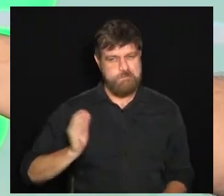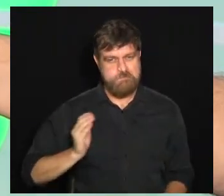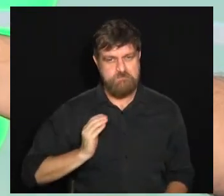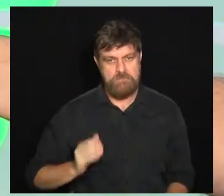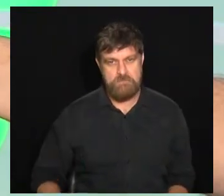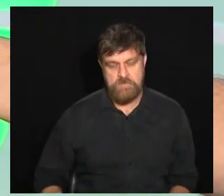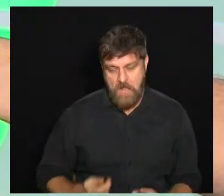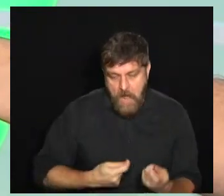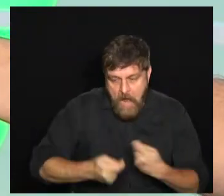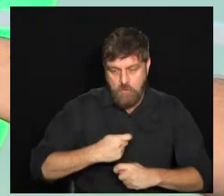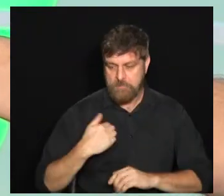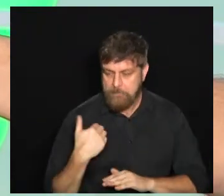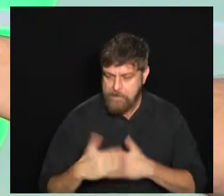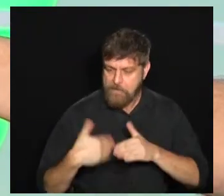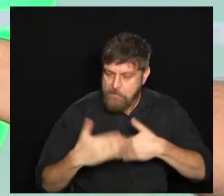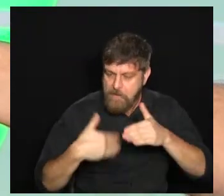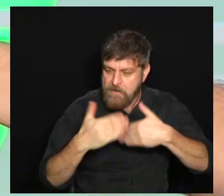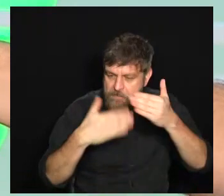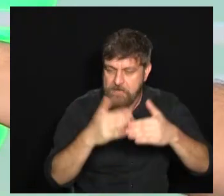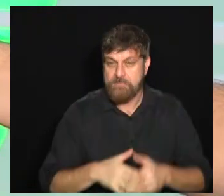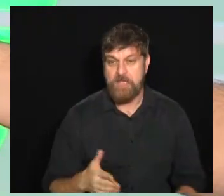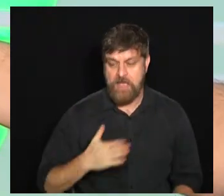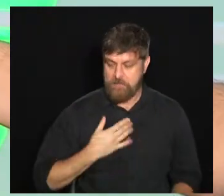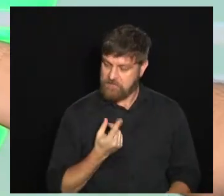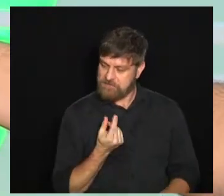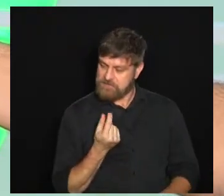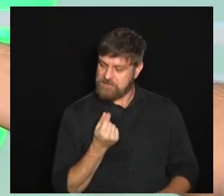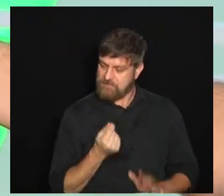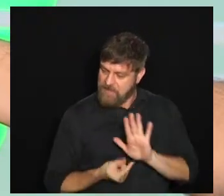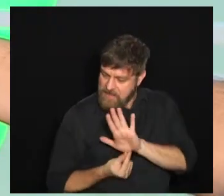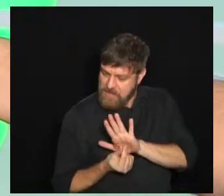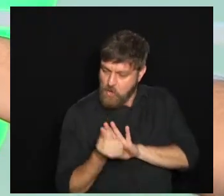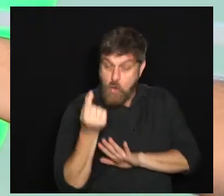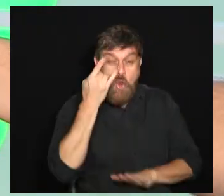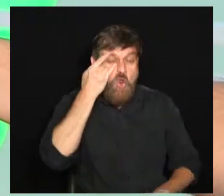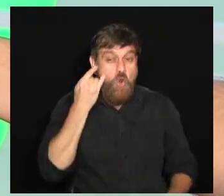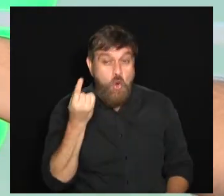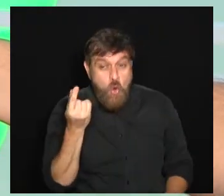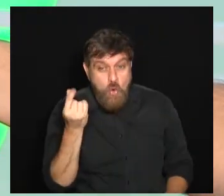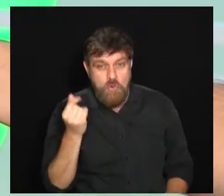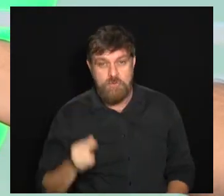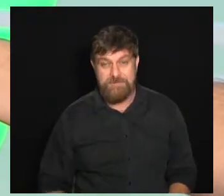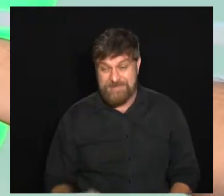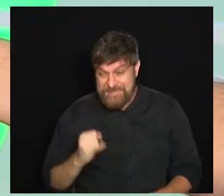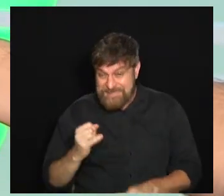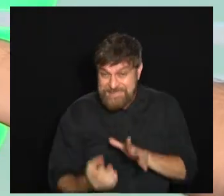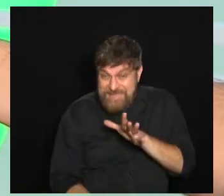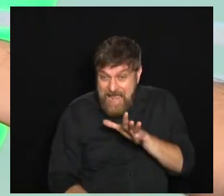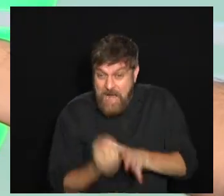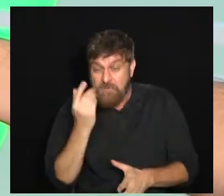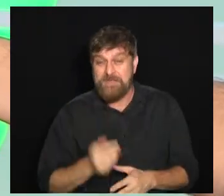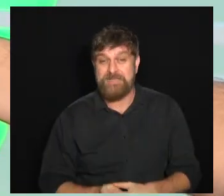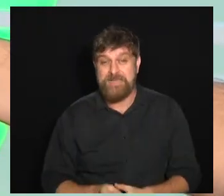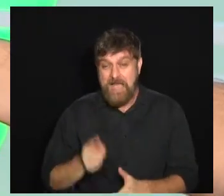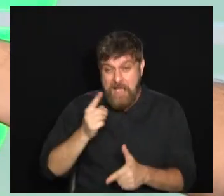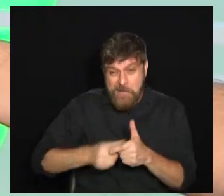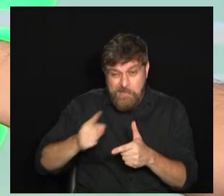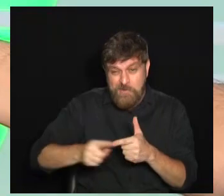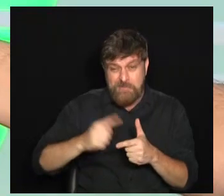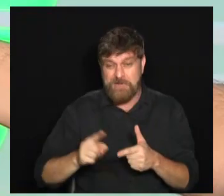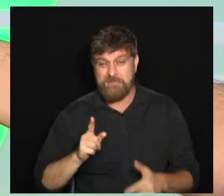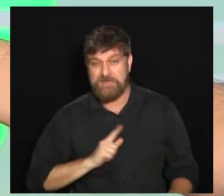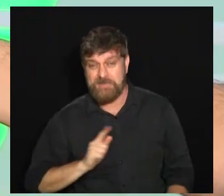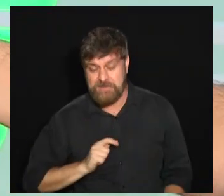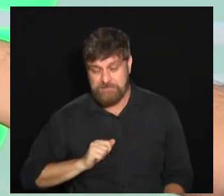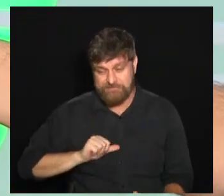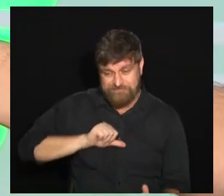economia começa a andar, né, consequentemente valoriza as ações e você vai ter lucro. Então há um giro. Quando você tem um processo em que há uma reversão desse